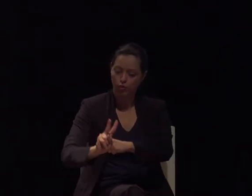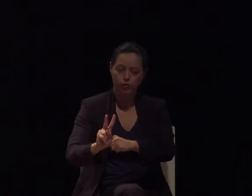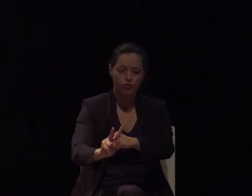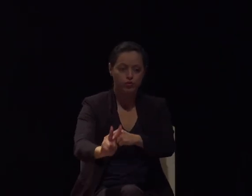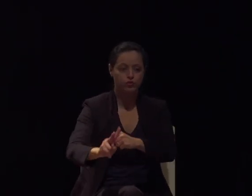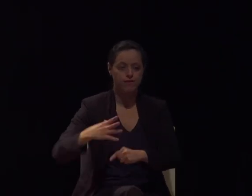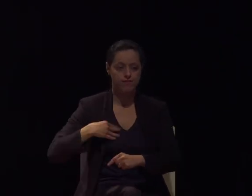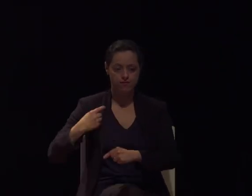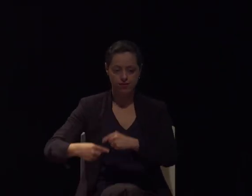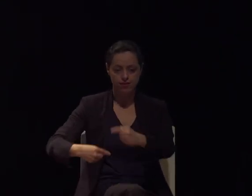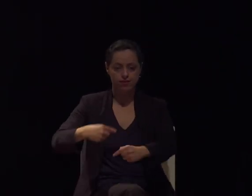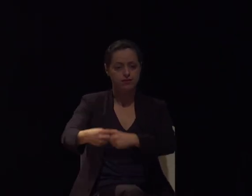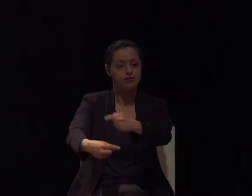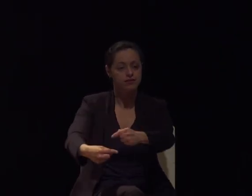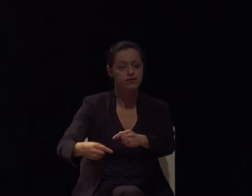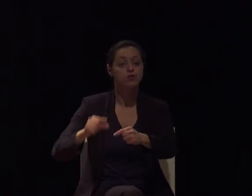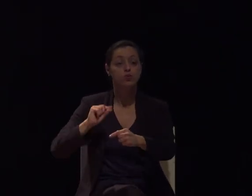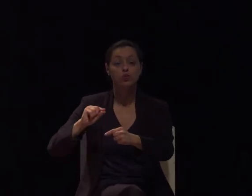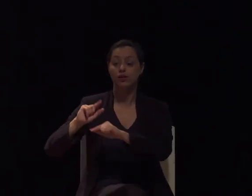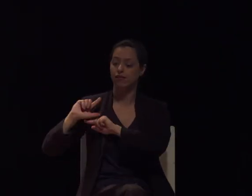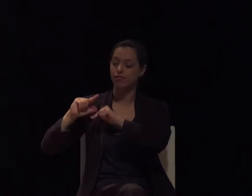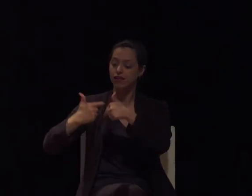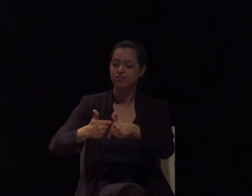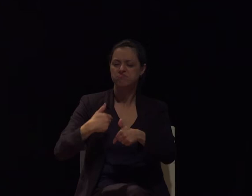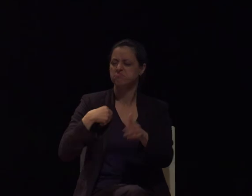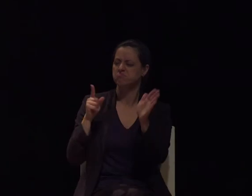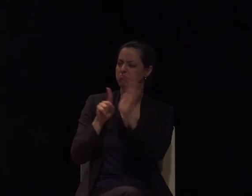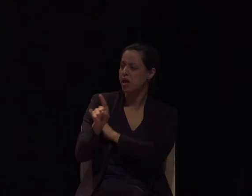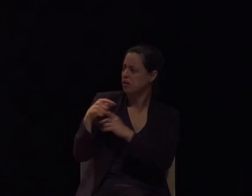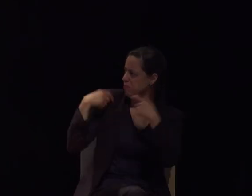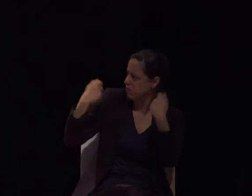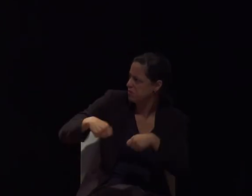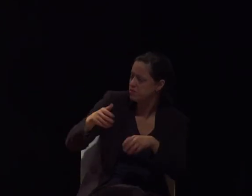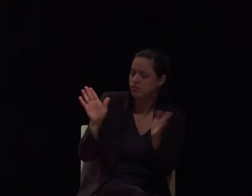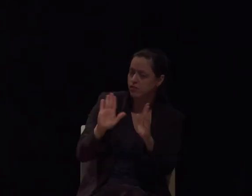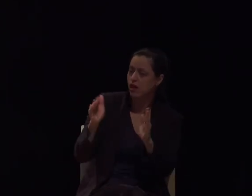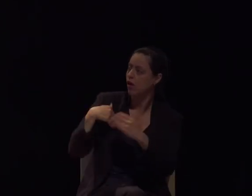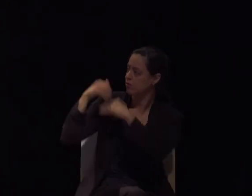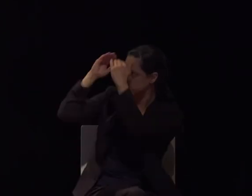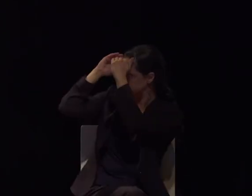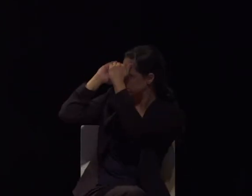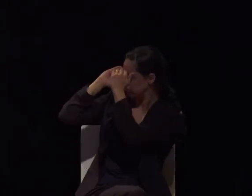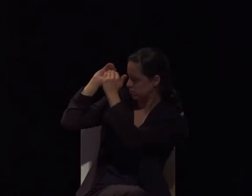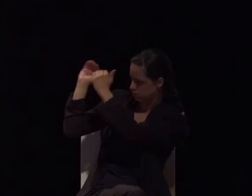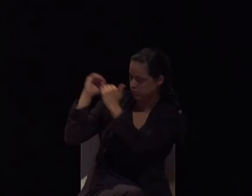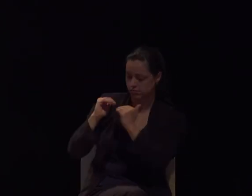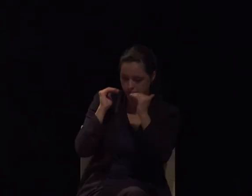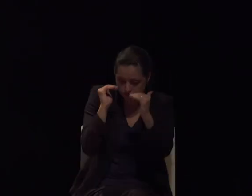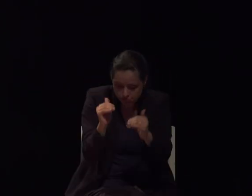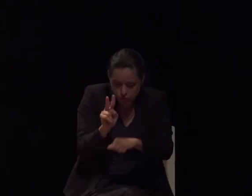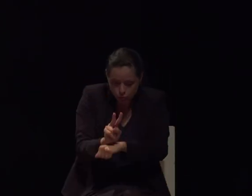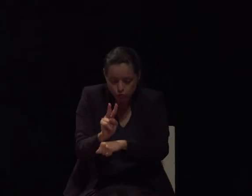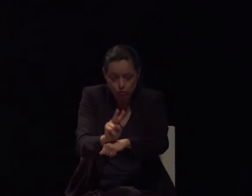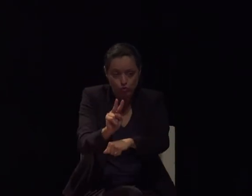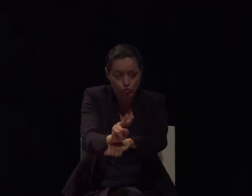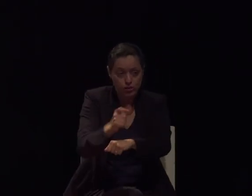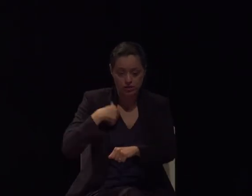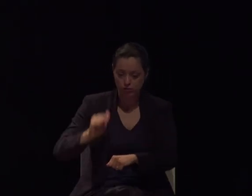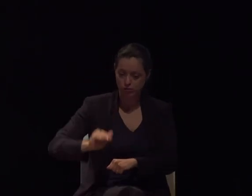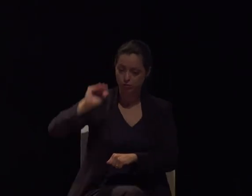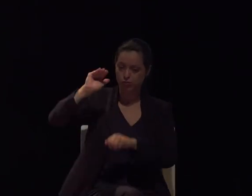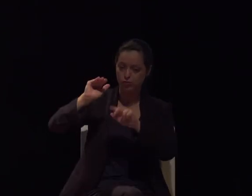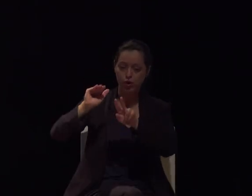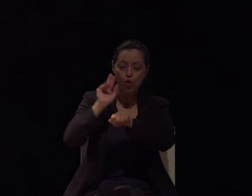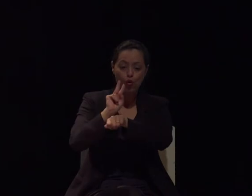contato direto sem perguntas nem respostas e cada um vai saber quando chegou sua hora seu momento